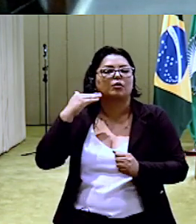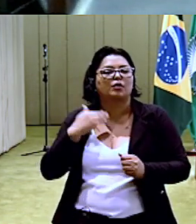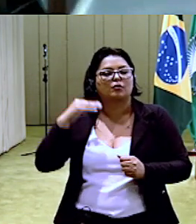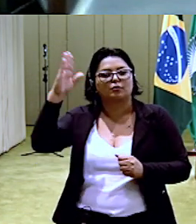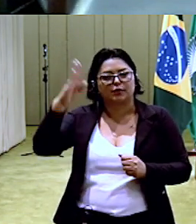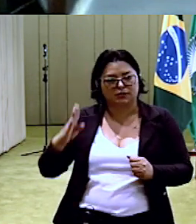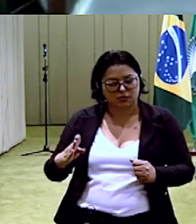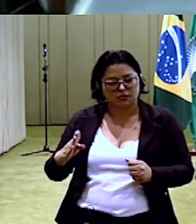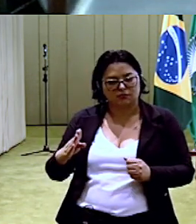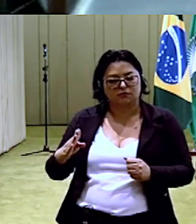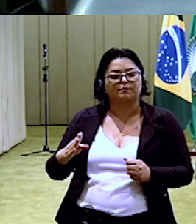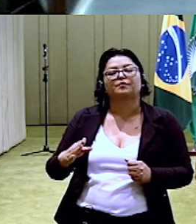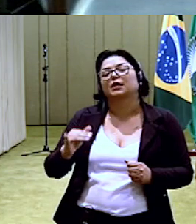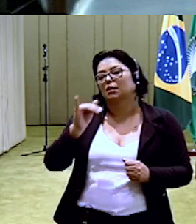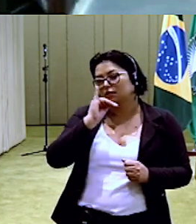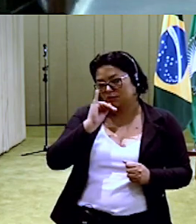Tem um caso concreto,